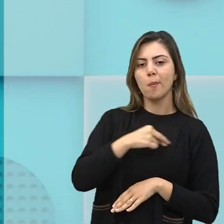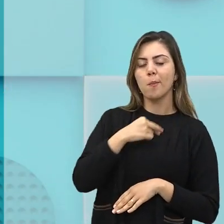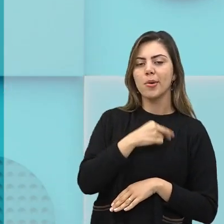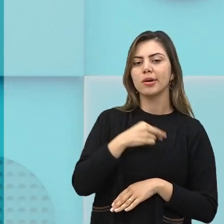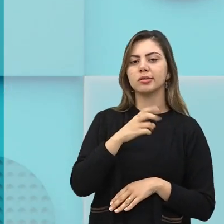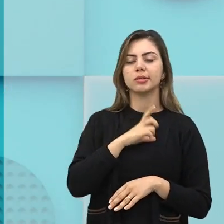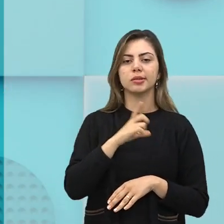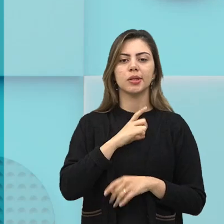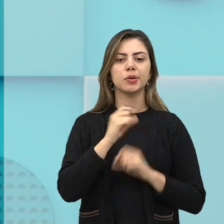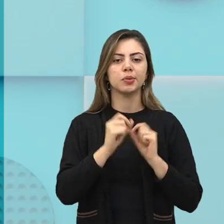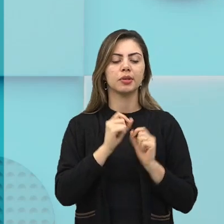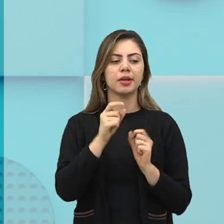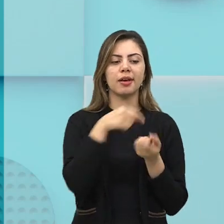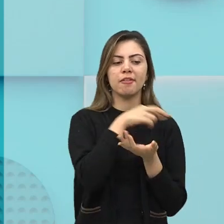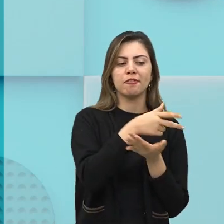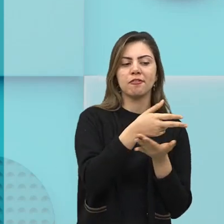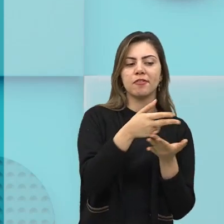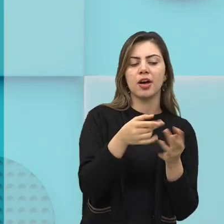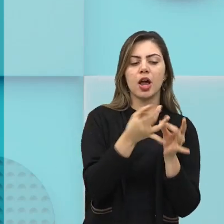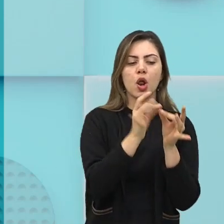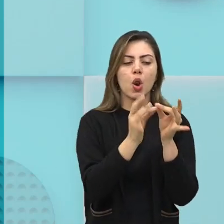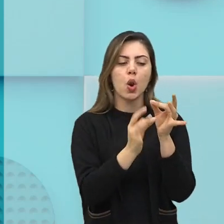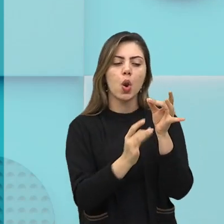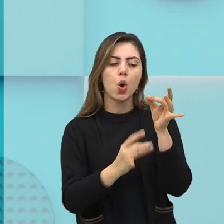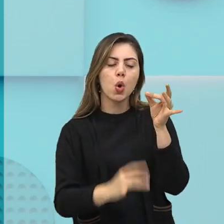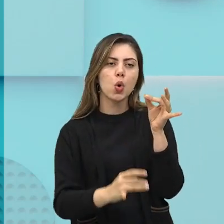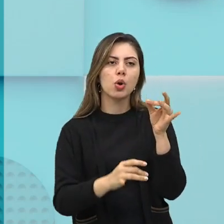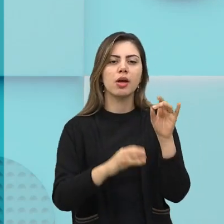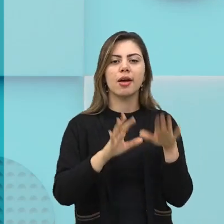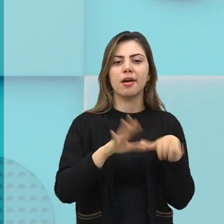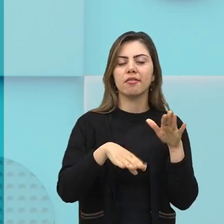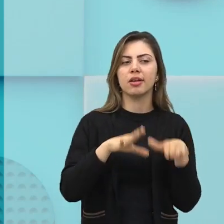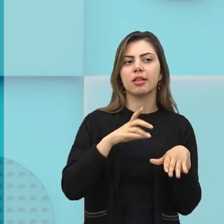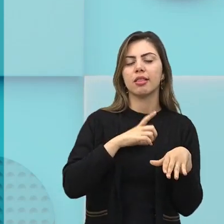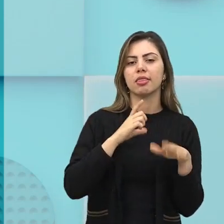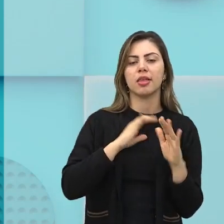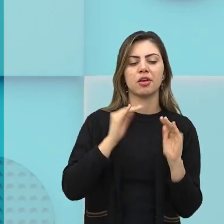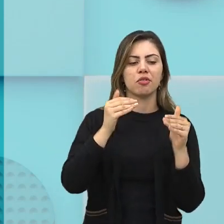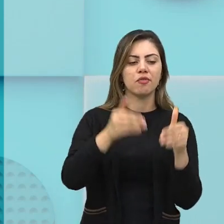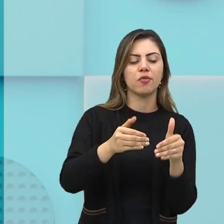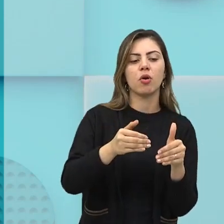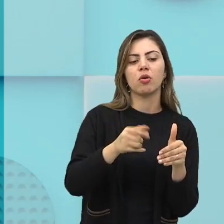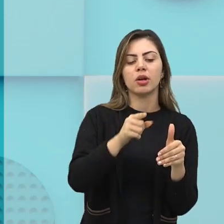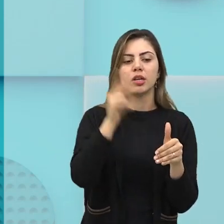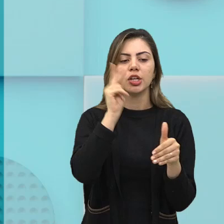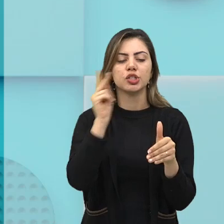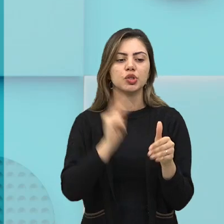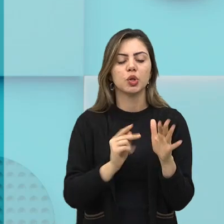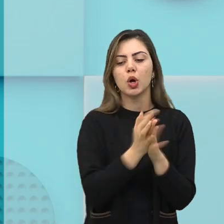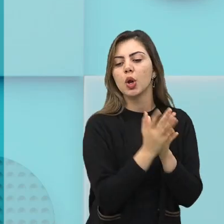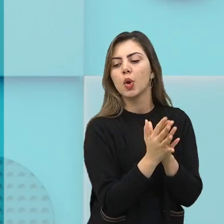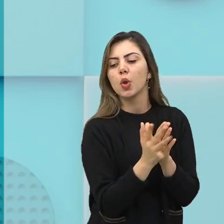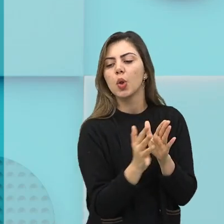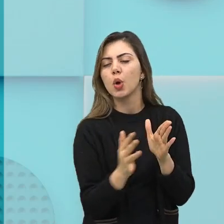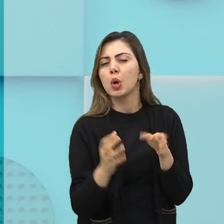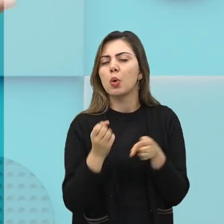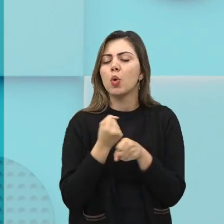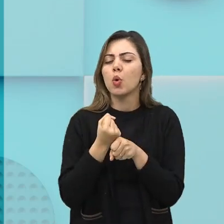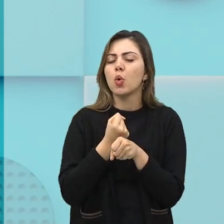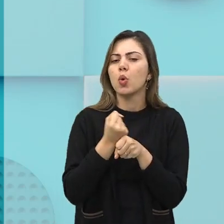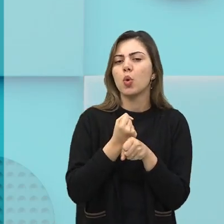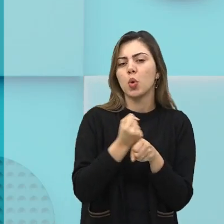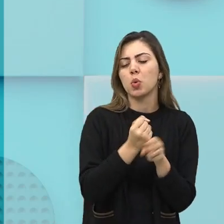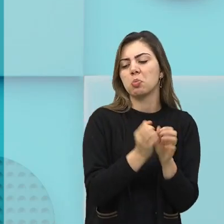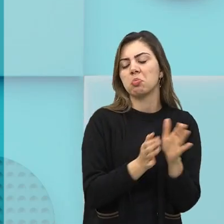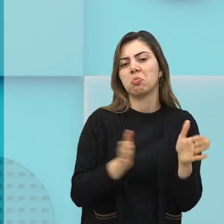núcleos diversos, ramificações, às vezes, de um núcleo central, que se desenrolam, que passam ao longo de um determinado período